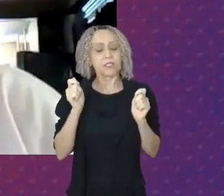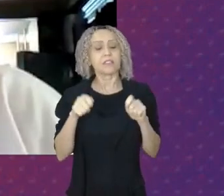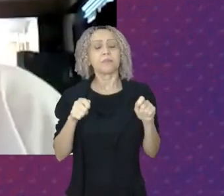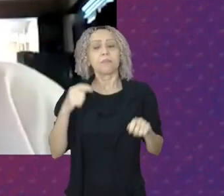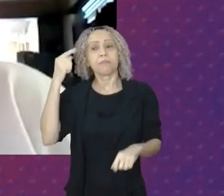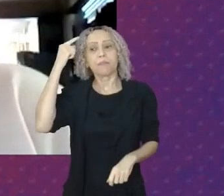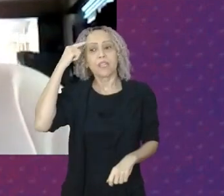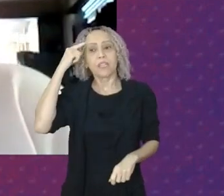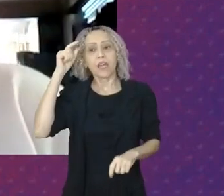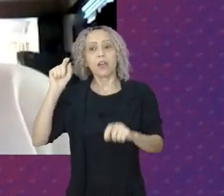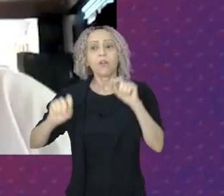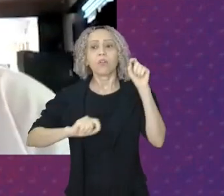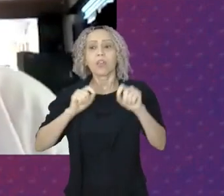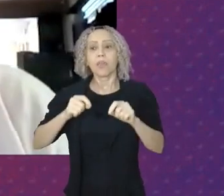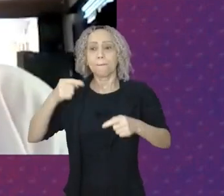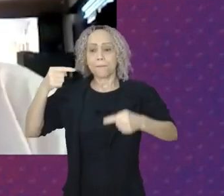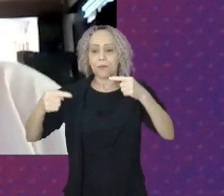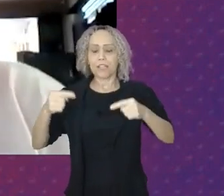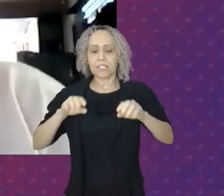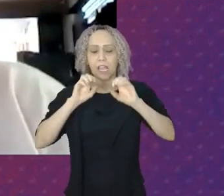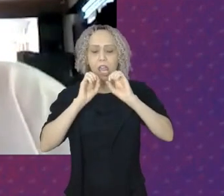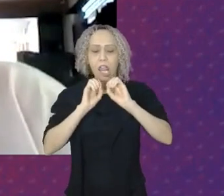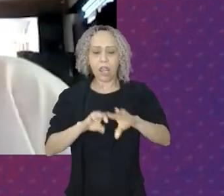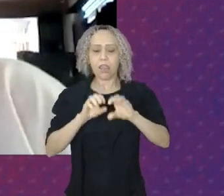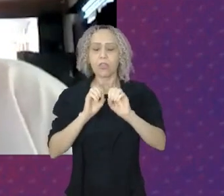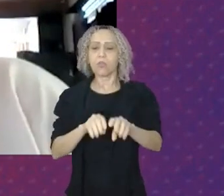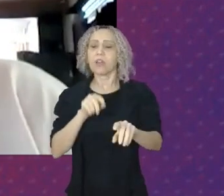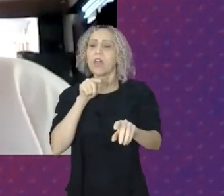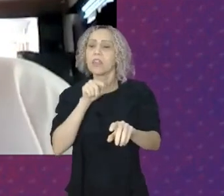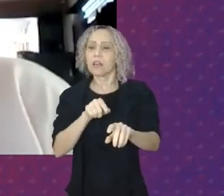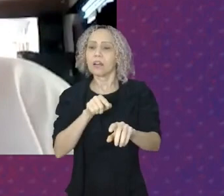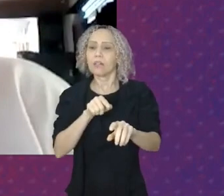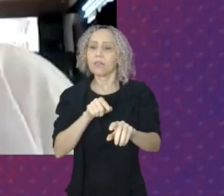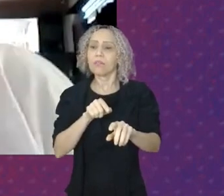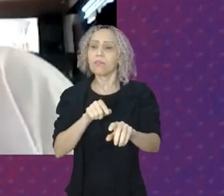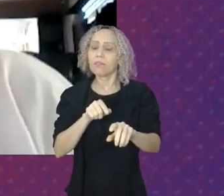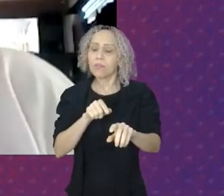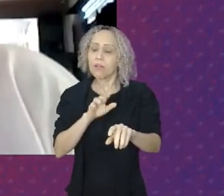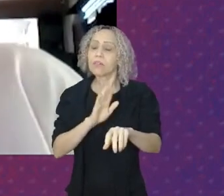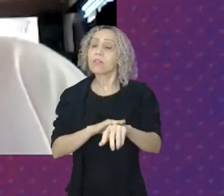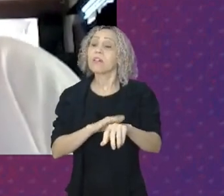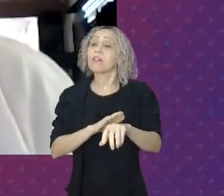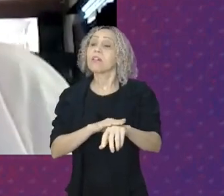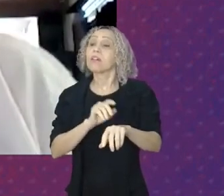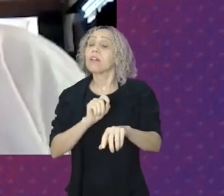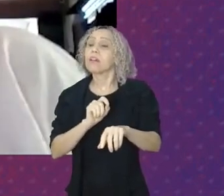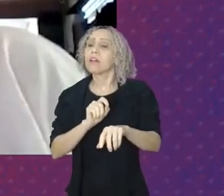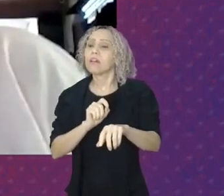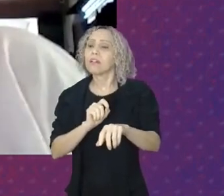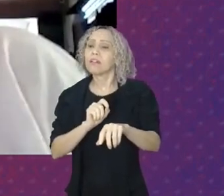em política de educação para permitir que essas